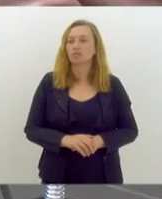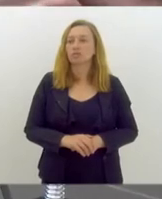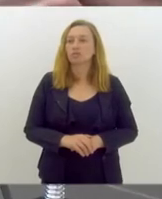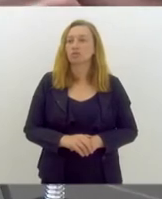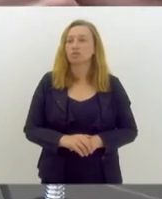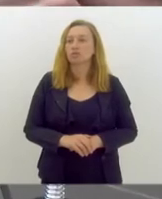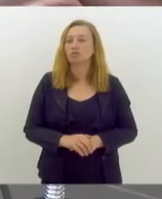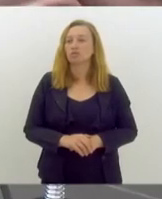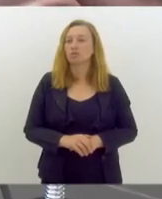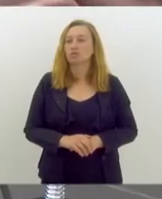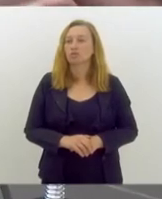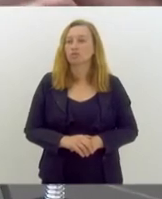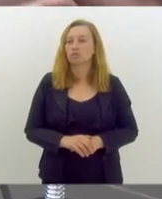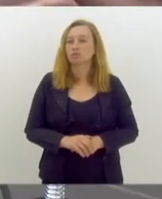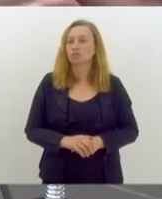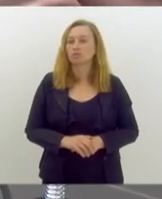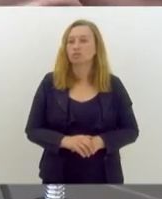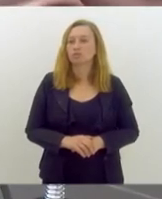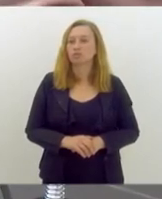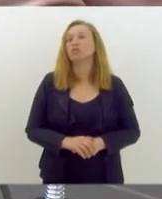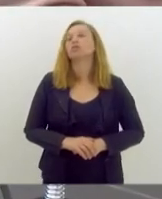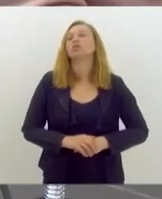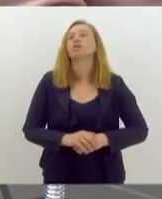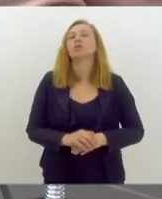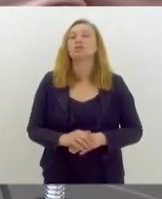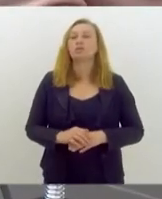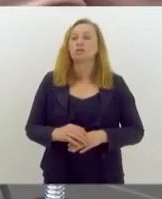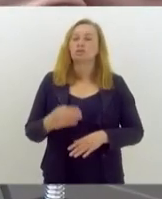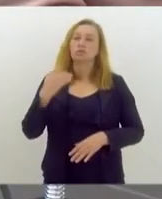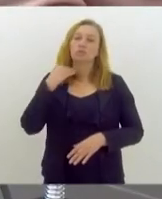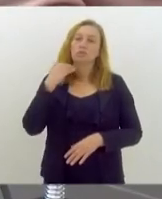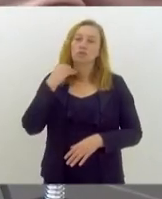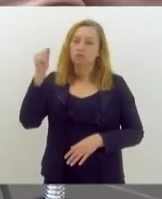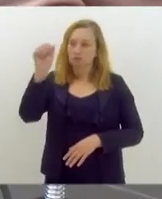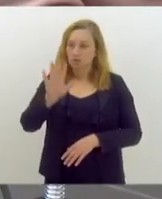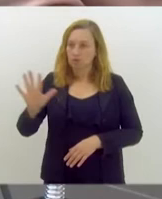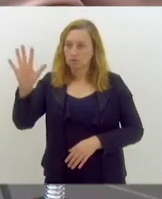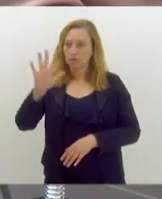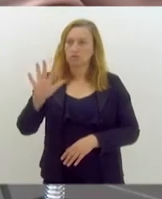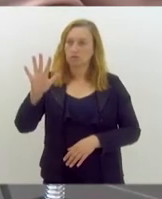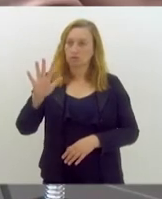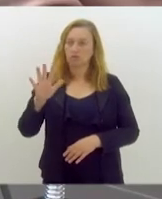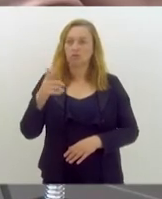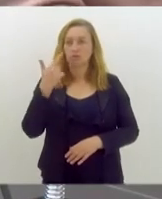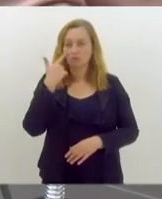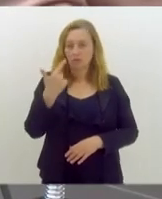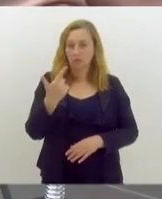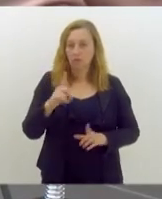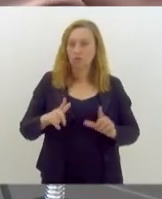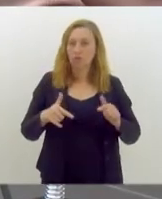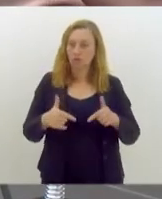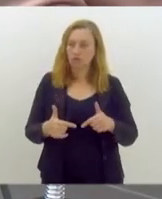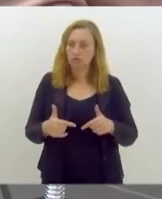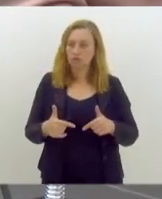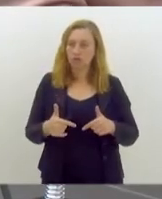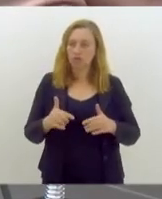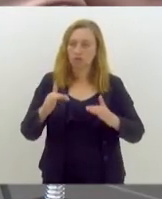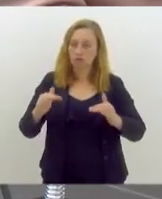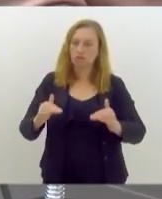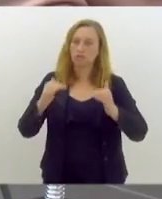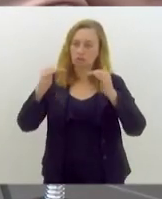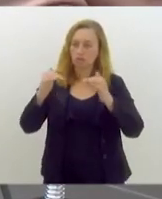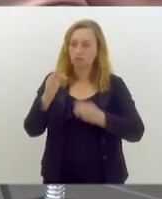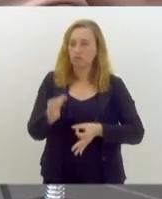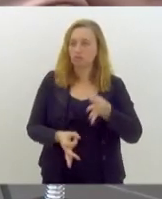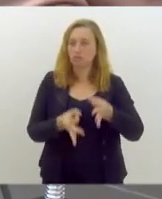Nacional rechaçar ou concupitantemente a juizar uma ação no Supremo Tribunal